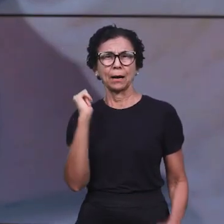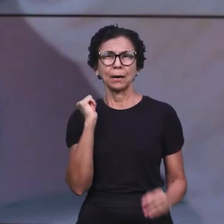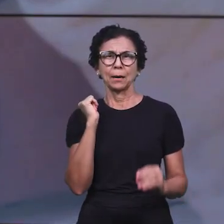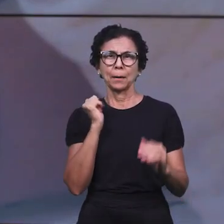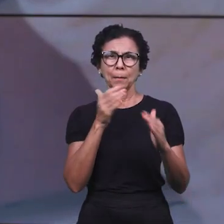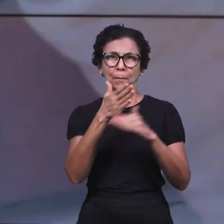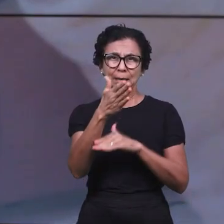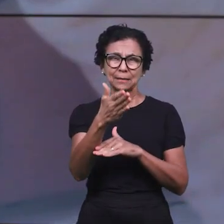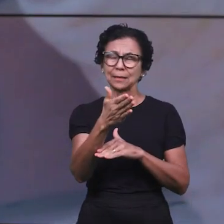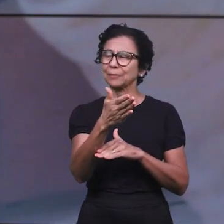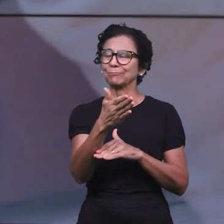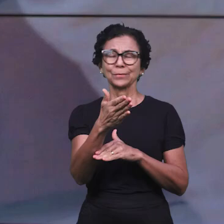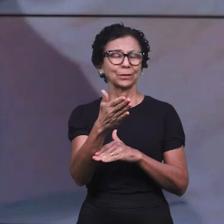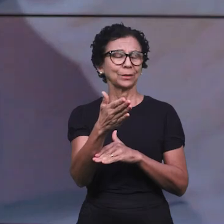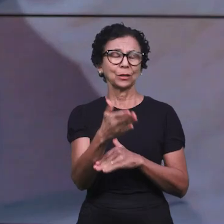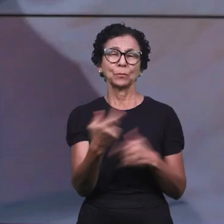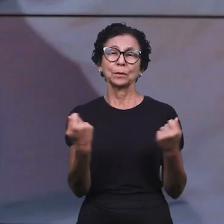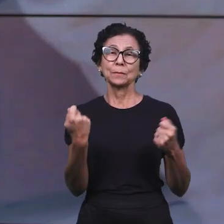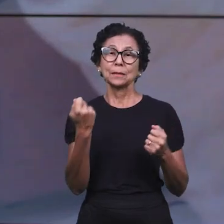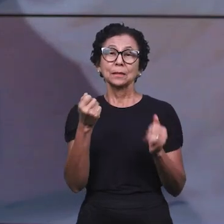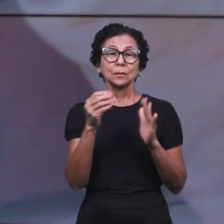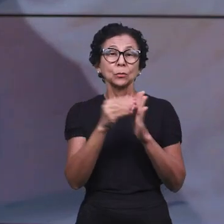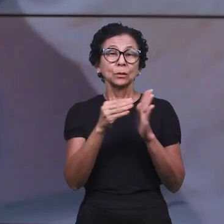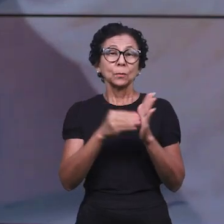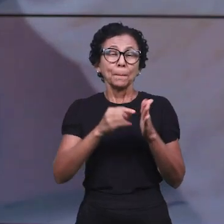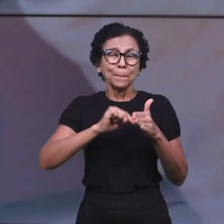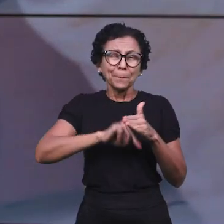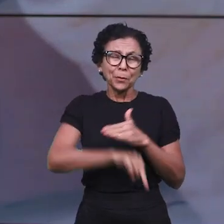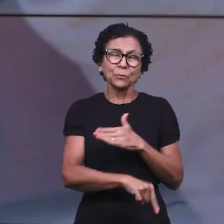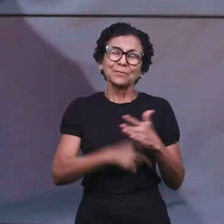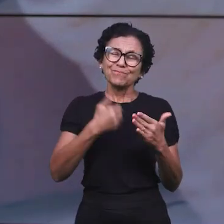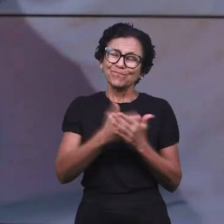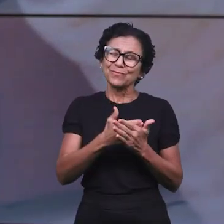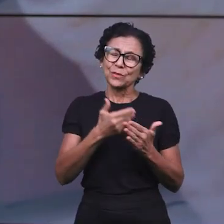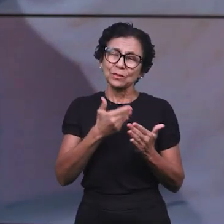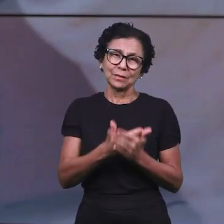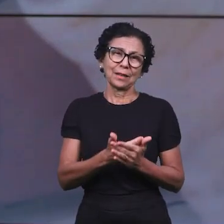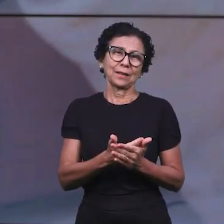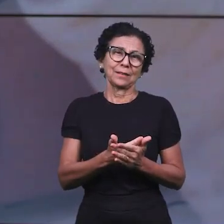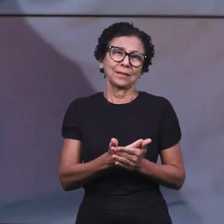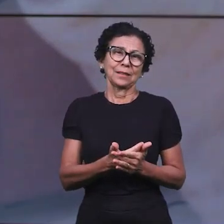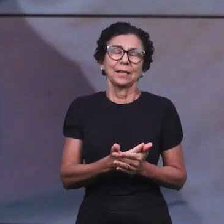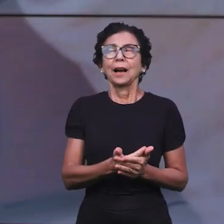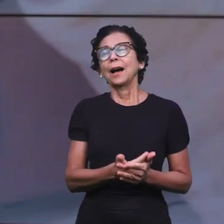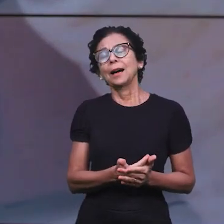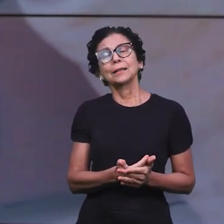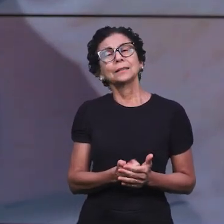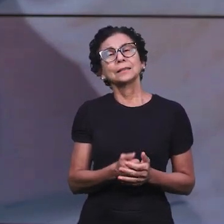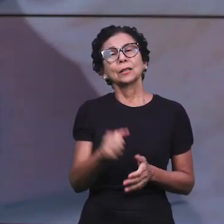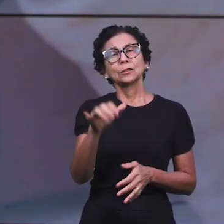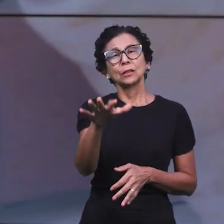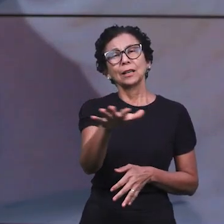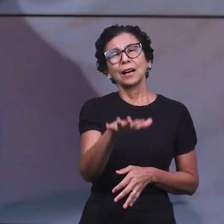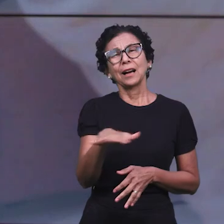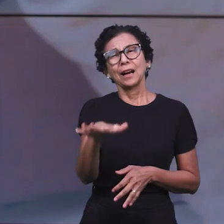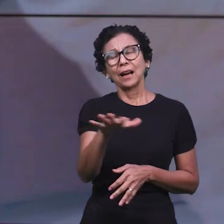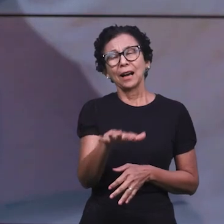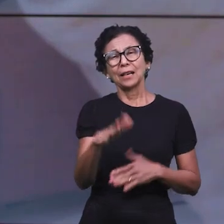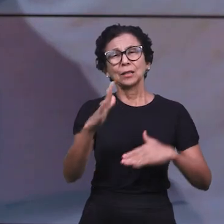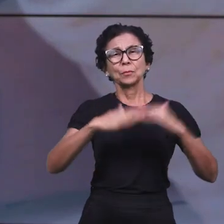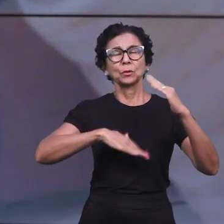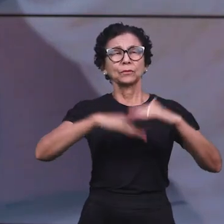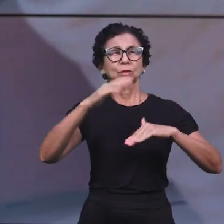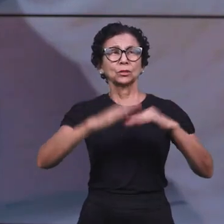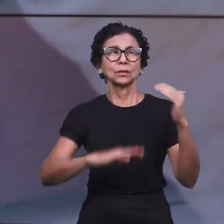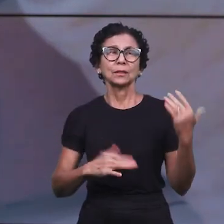o aprofundamento necessário do conteúdo. Então, não fique mudando de área. Escolha uma